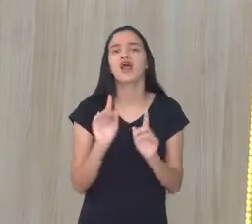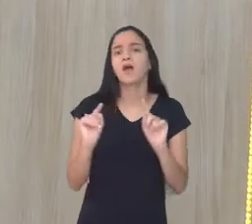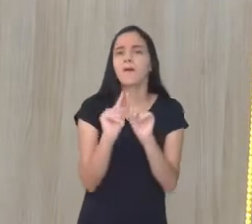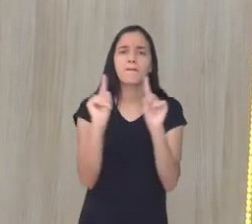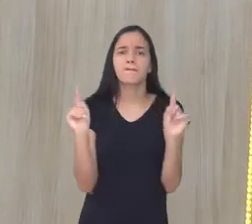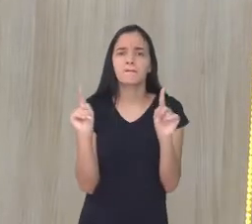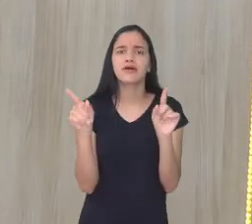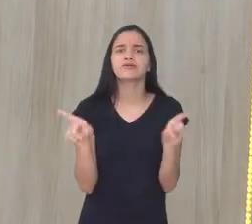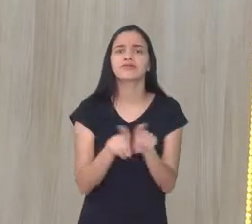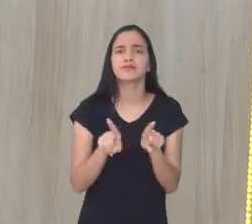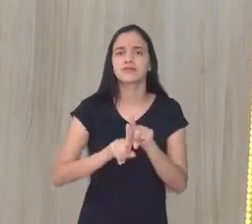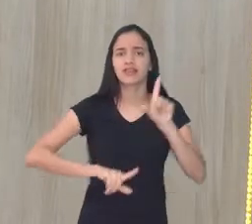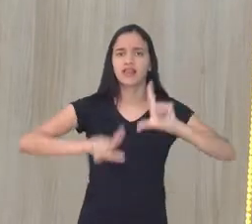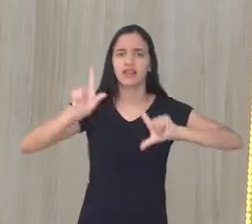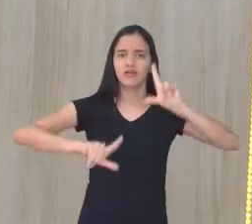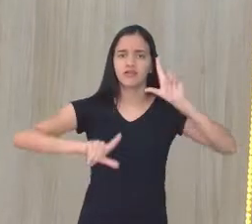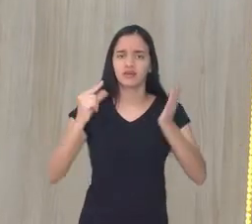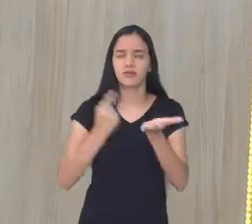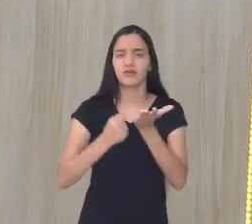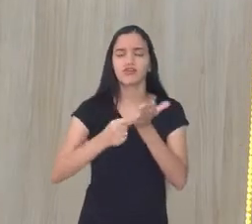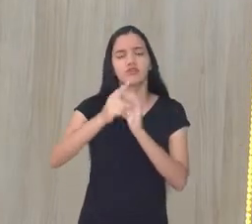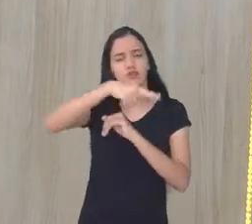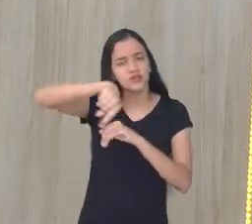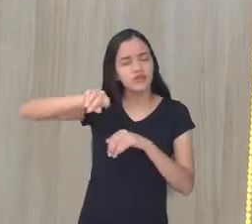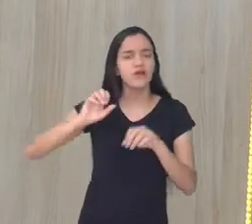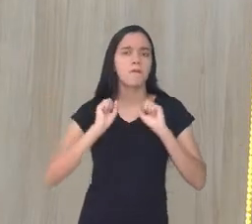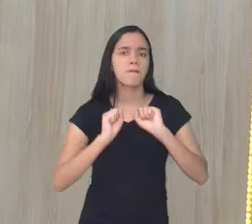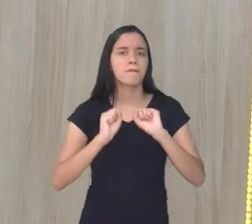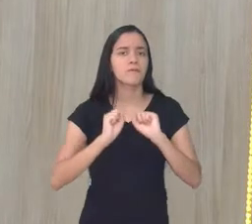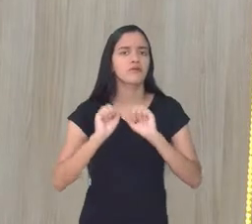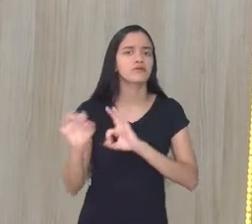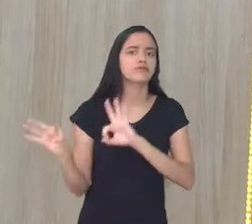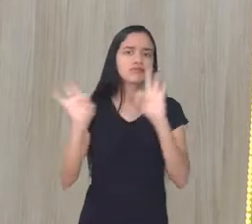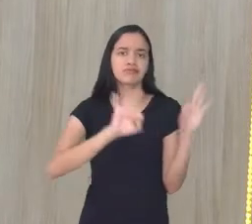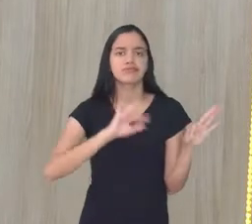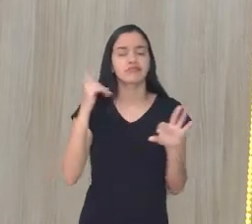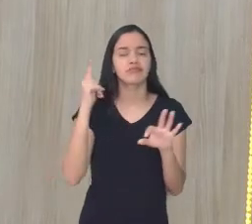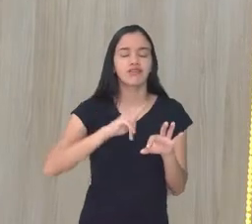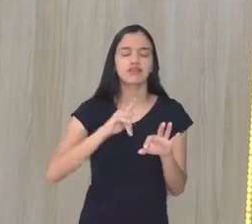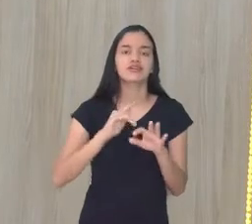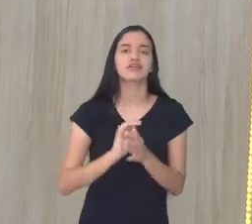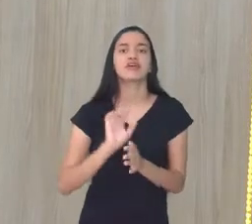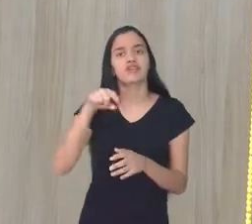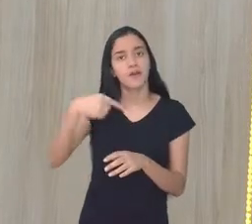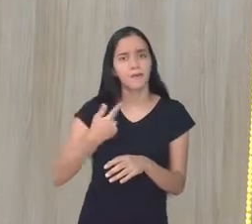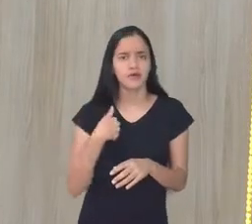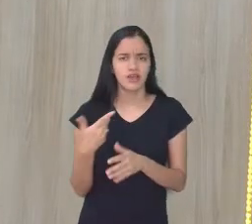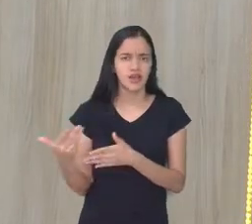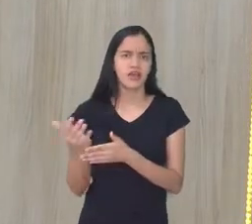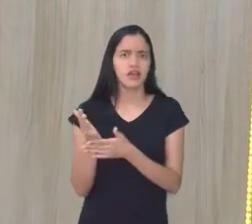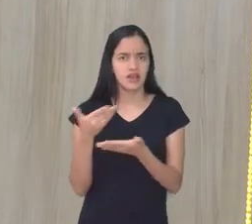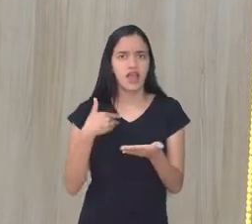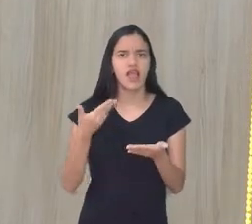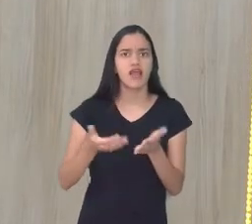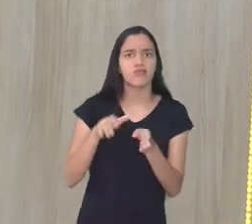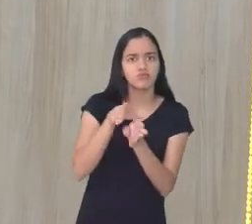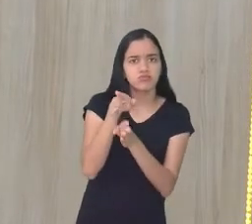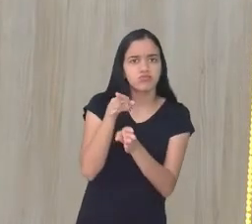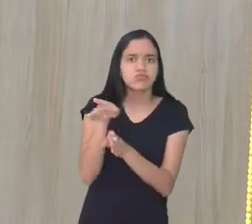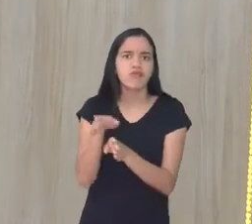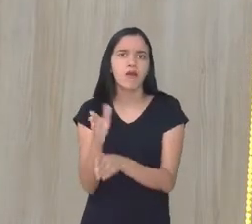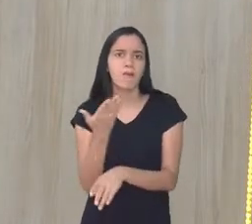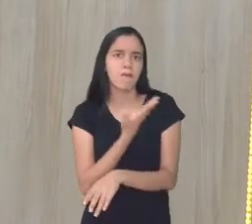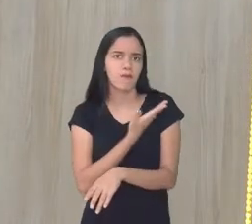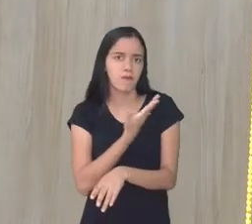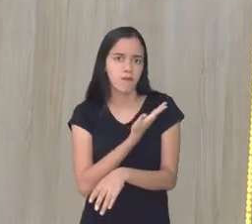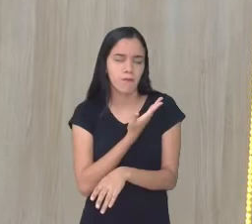Mas, além da TV e do aplicativo, vocês poderão ver essa nossa aula depois. Quer rever, quer indicar para um amigo, não é? Não